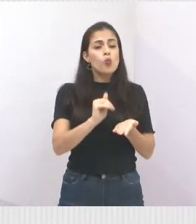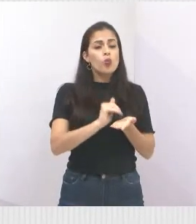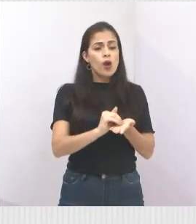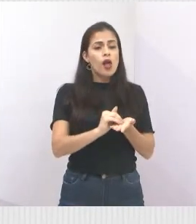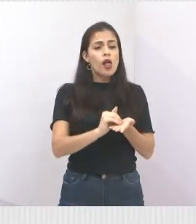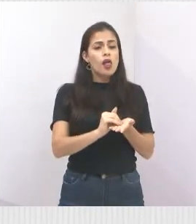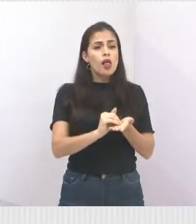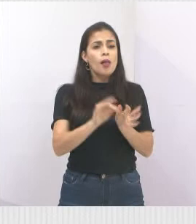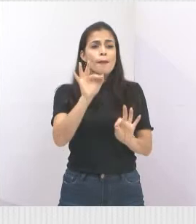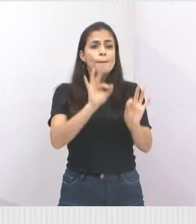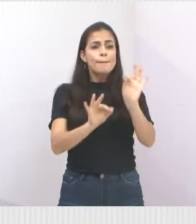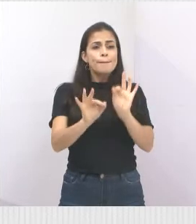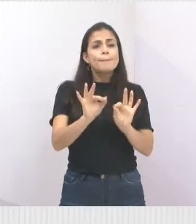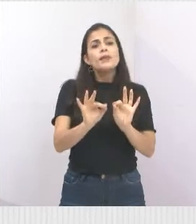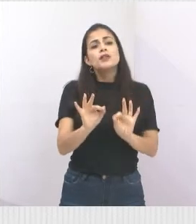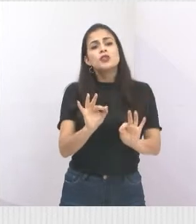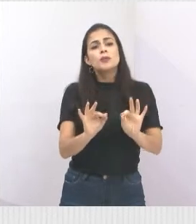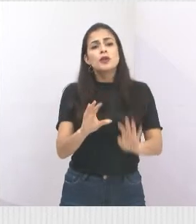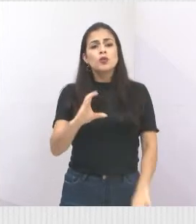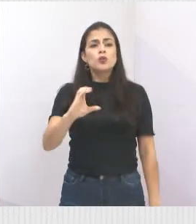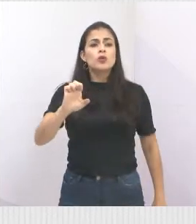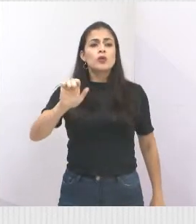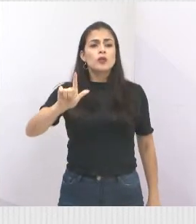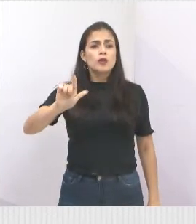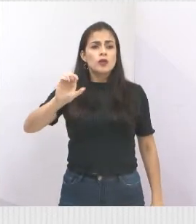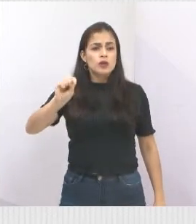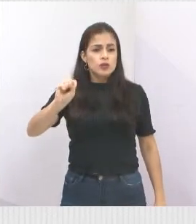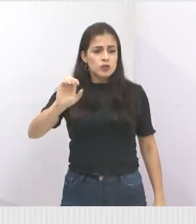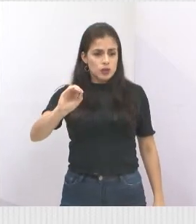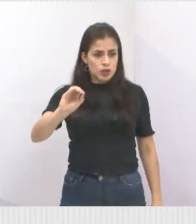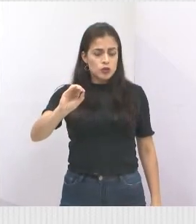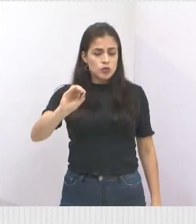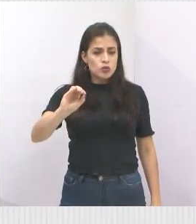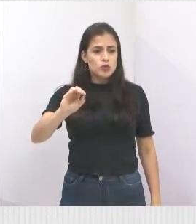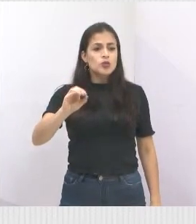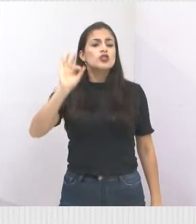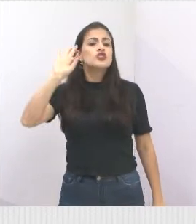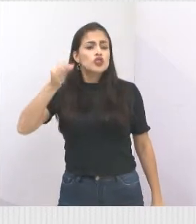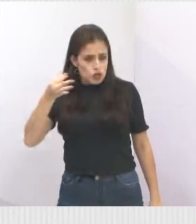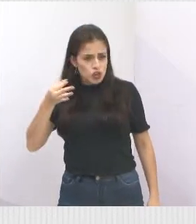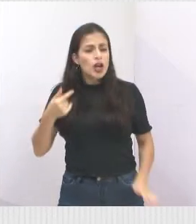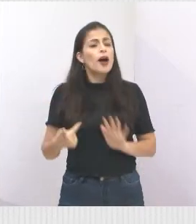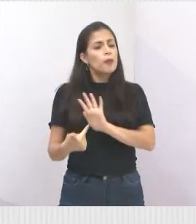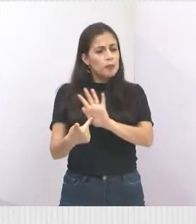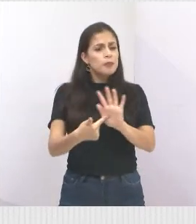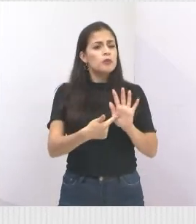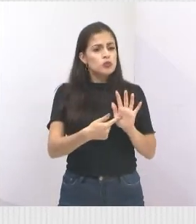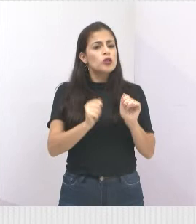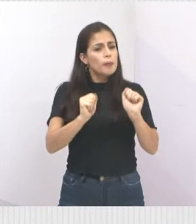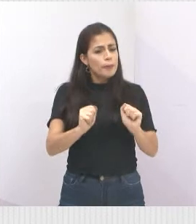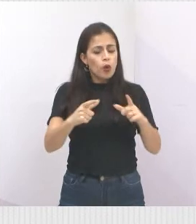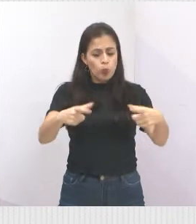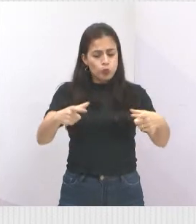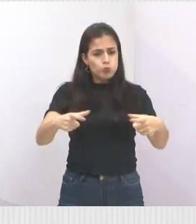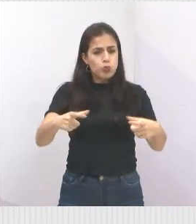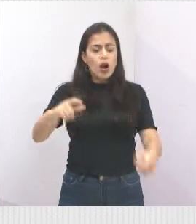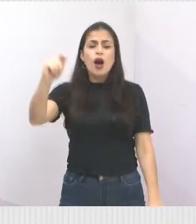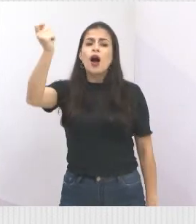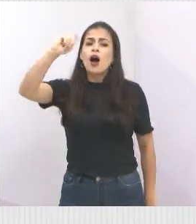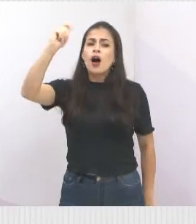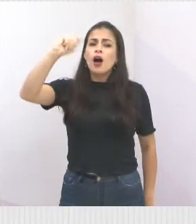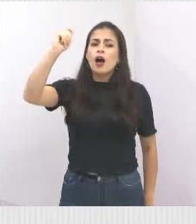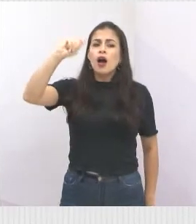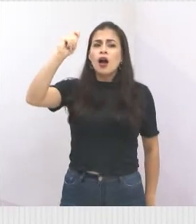de governo e planejamento com o Celso que já sinalizou a possibilidade do pipódromo ser